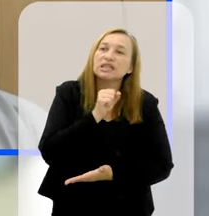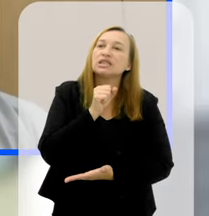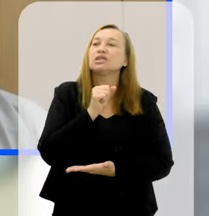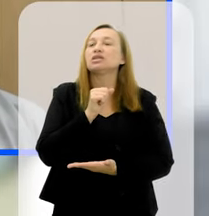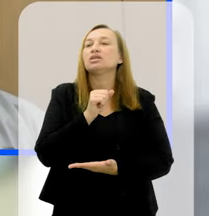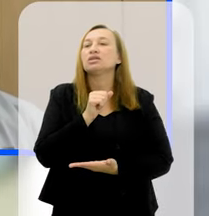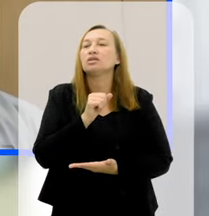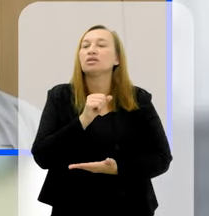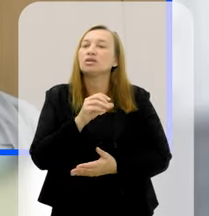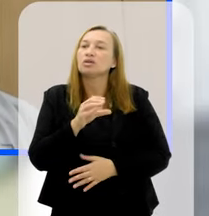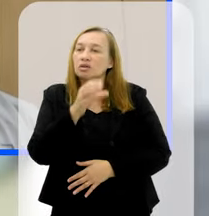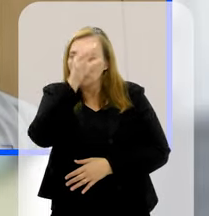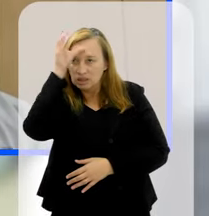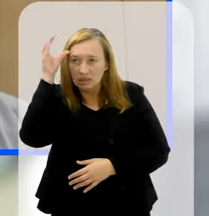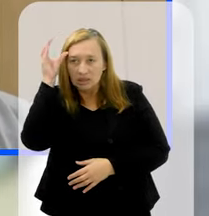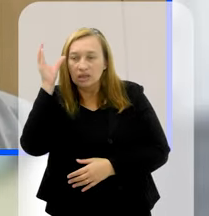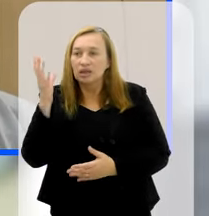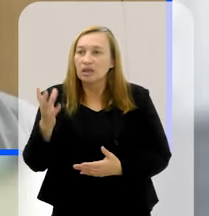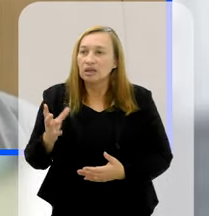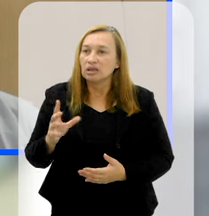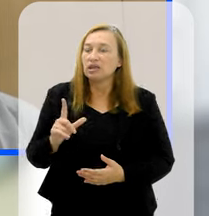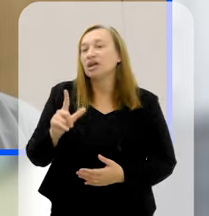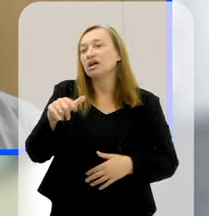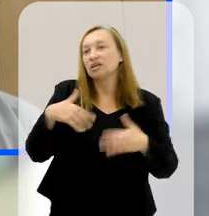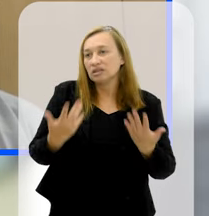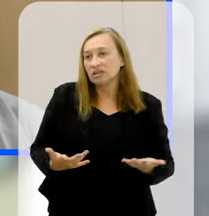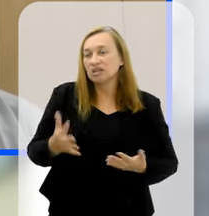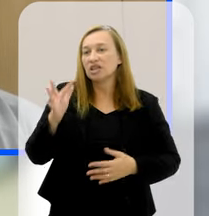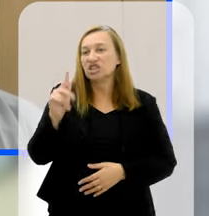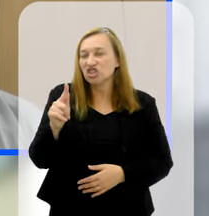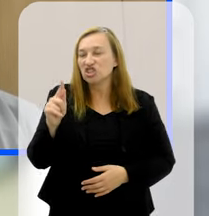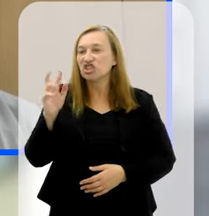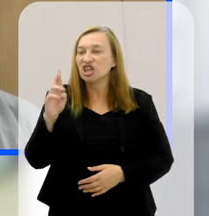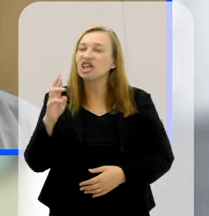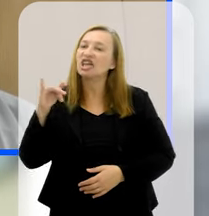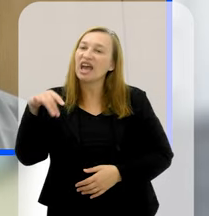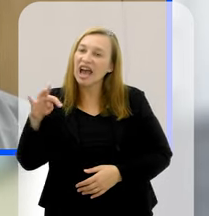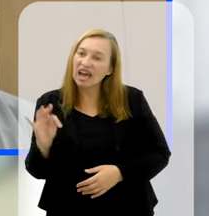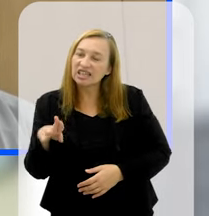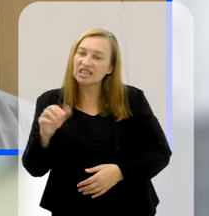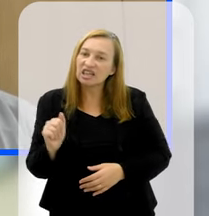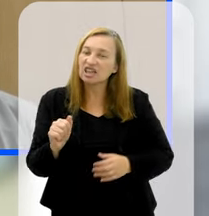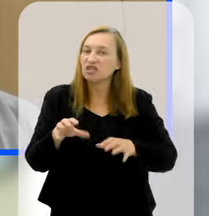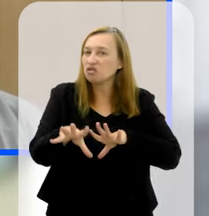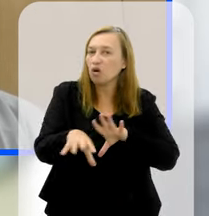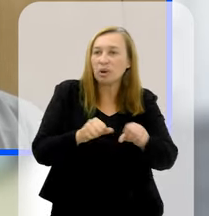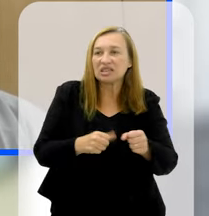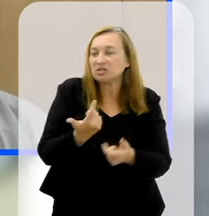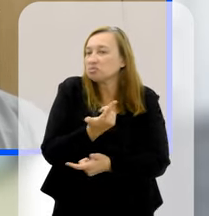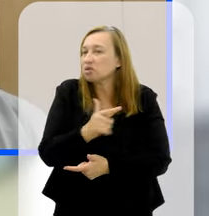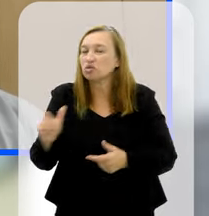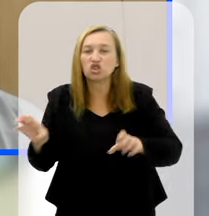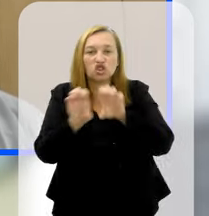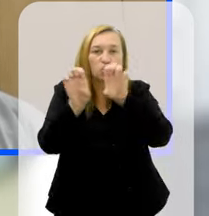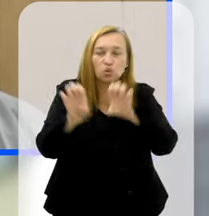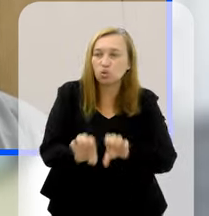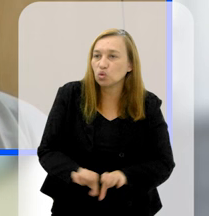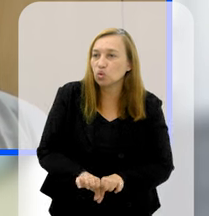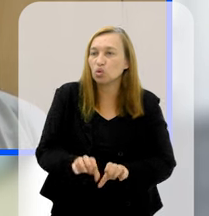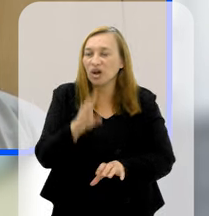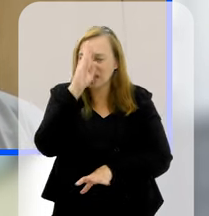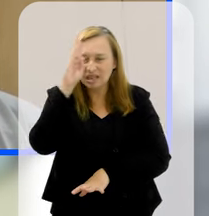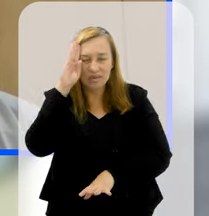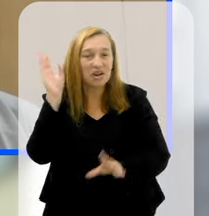velhinhos como clientes, então se tornava um geriatra, mas sem formação, sem uma estrutura,